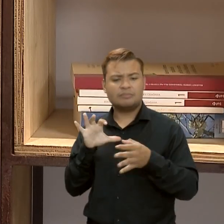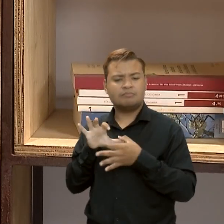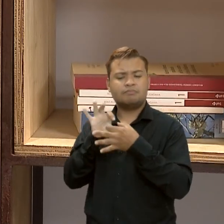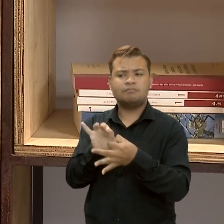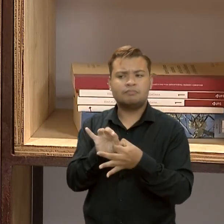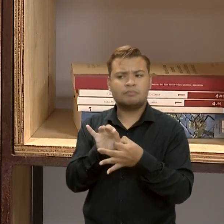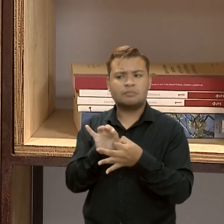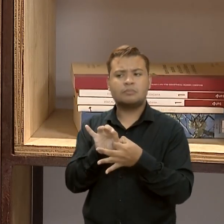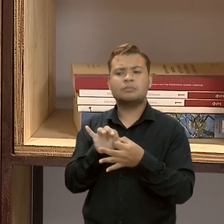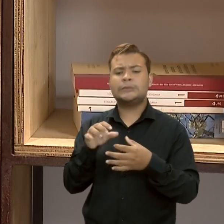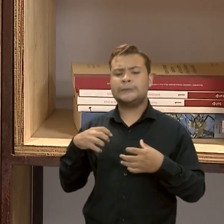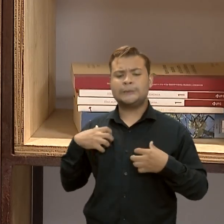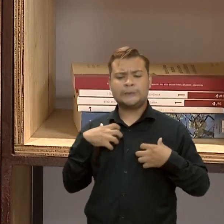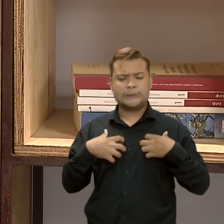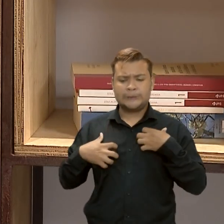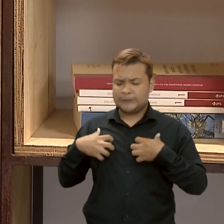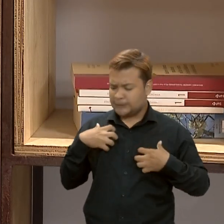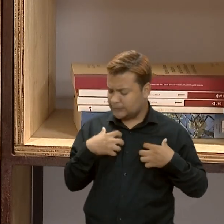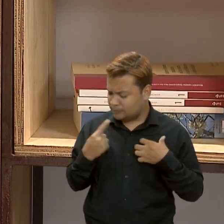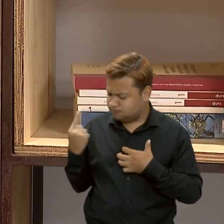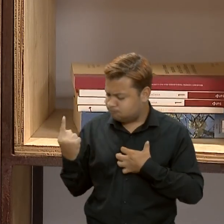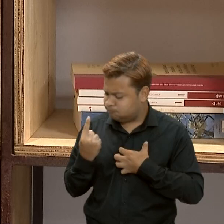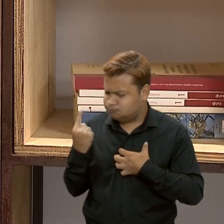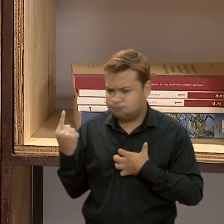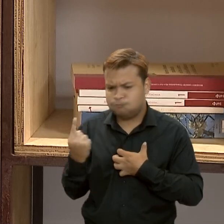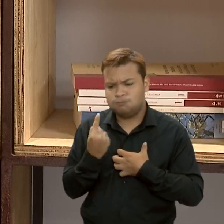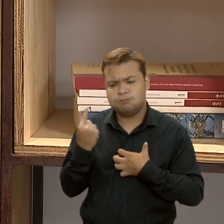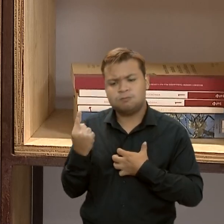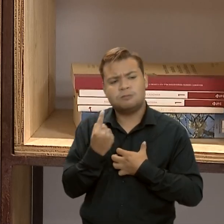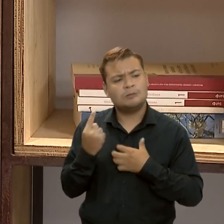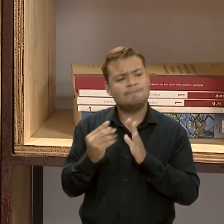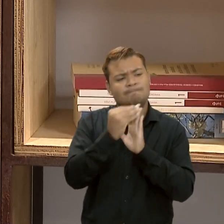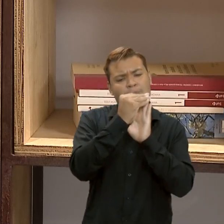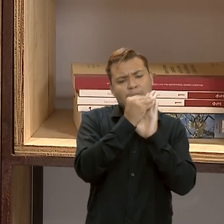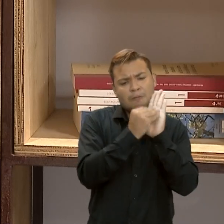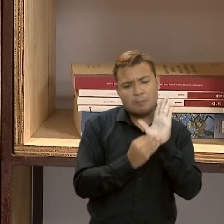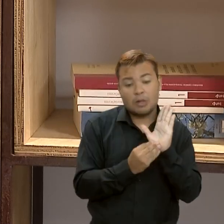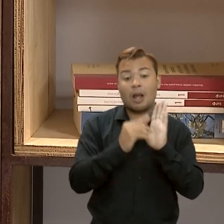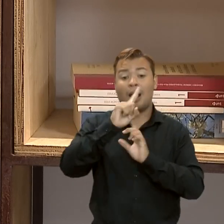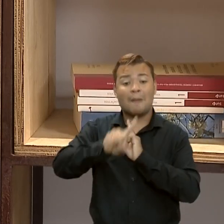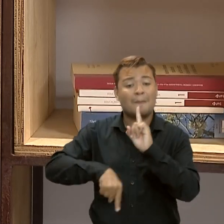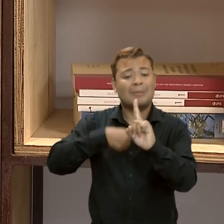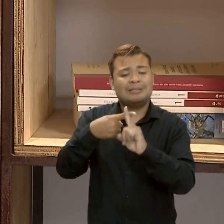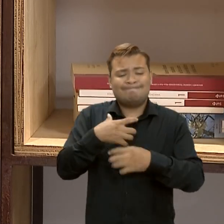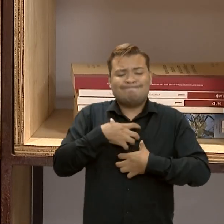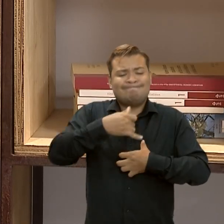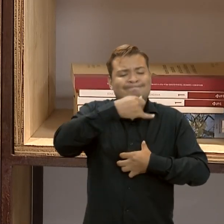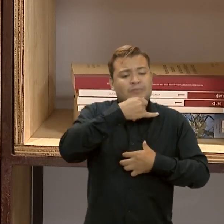desassossego, esse sentimento de solidão e de tristeza, né, de ser deslocada,